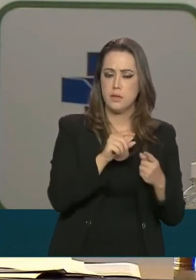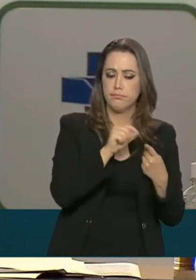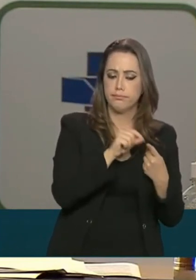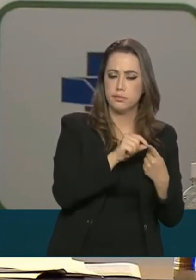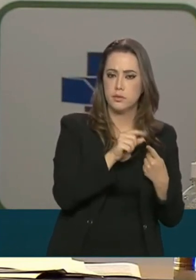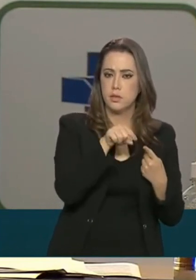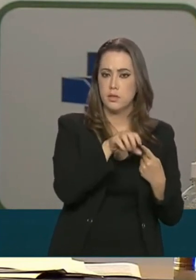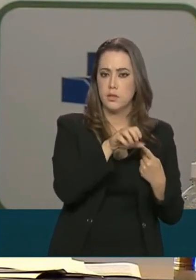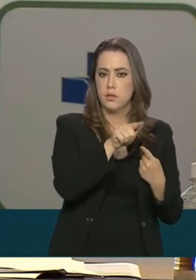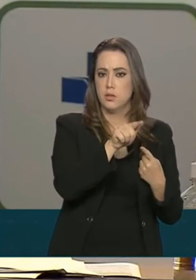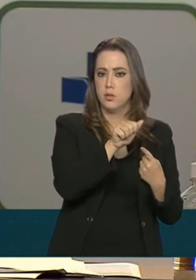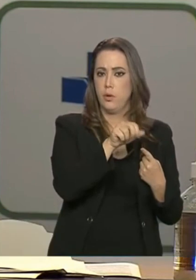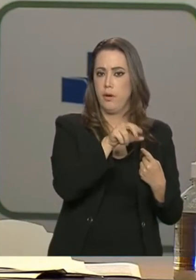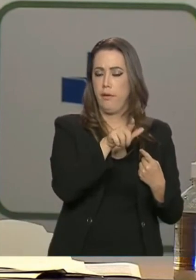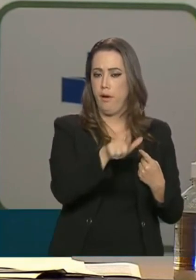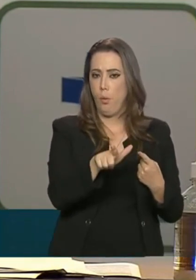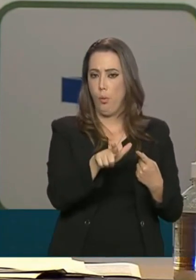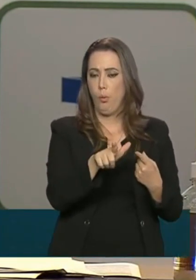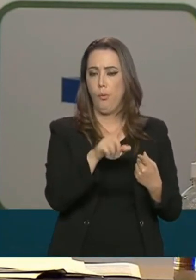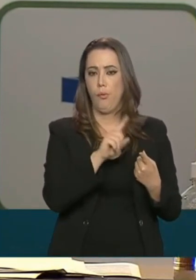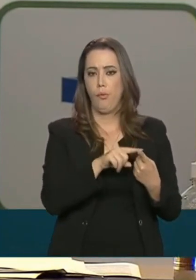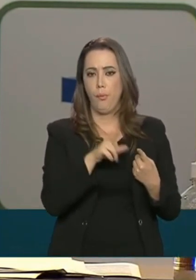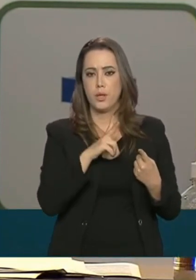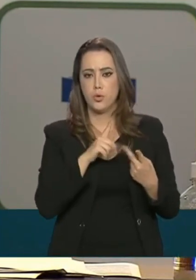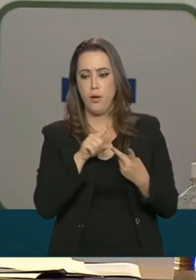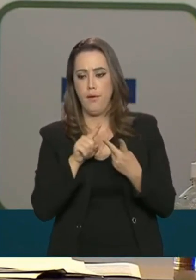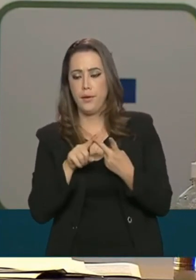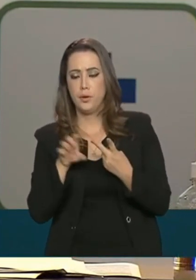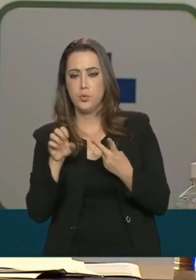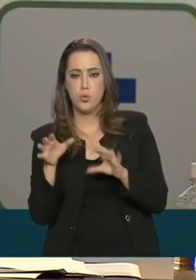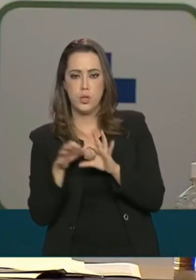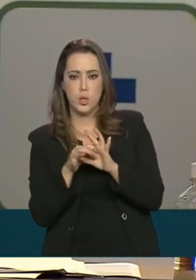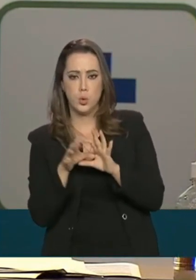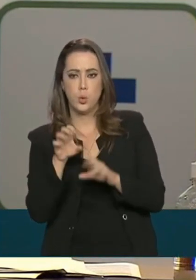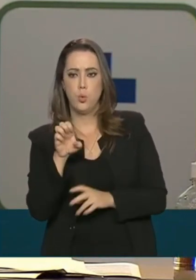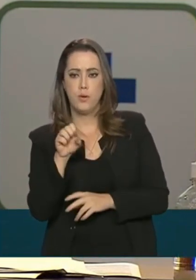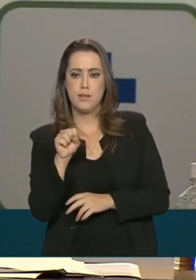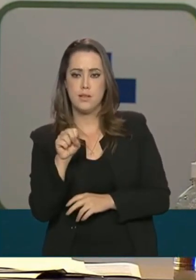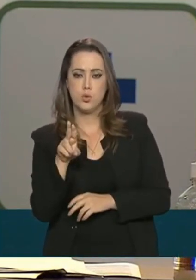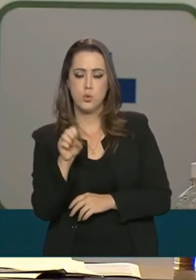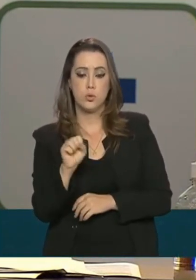registrados no GAL, laboratório particulados, e no ESUS Notifica, temos de